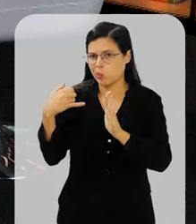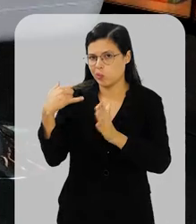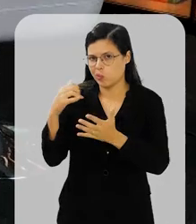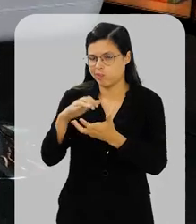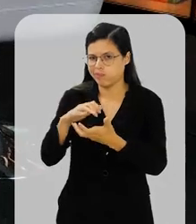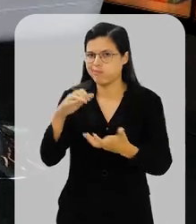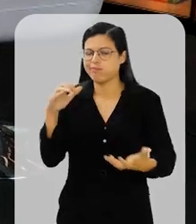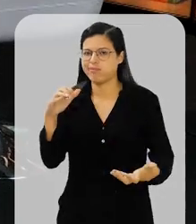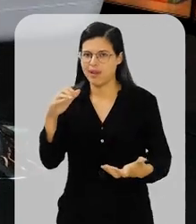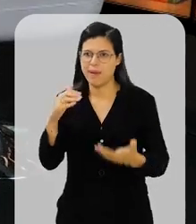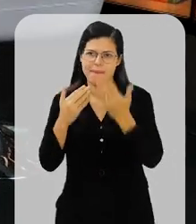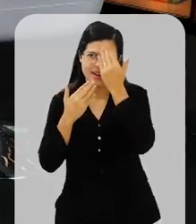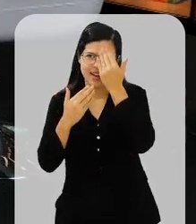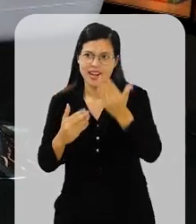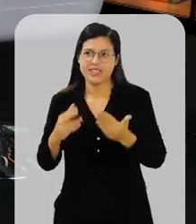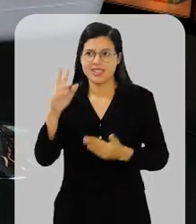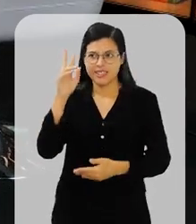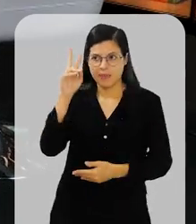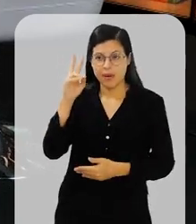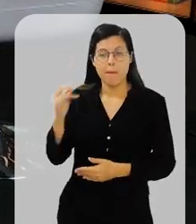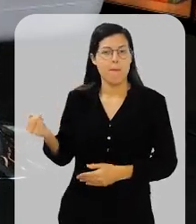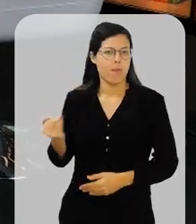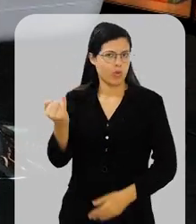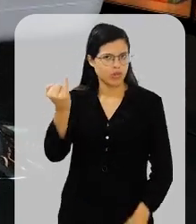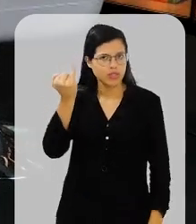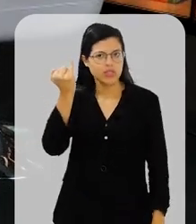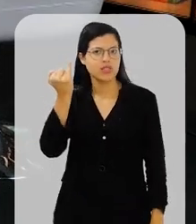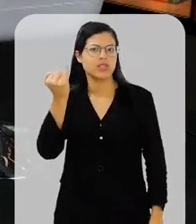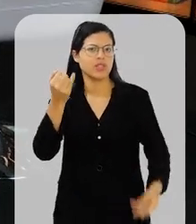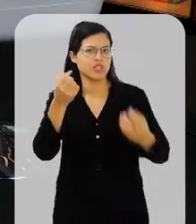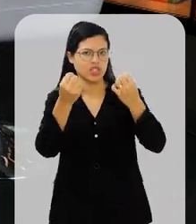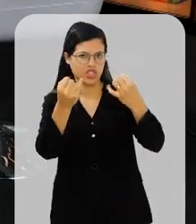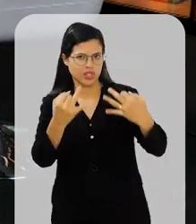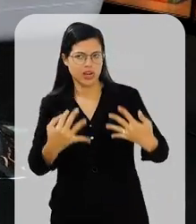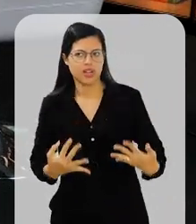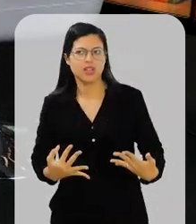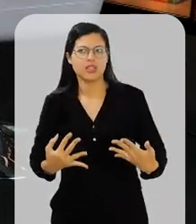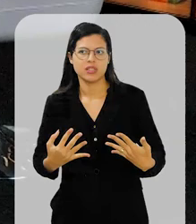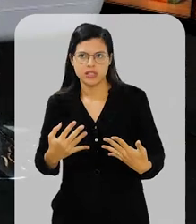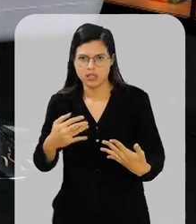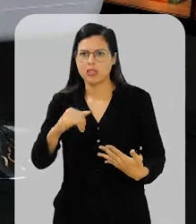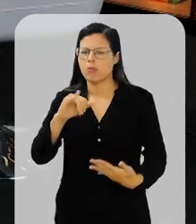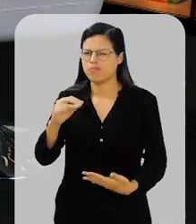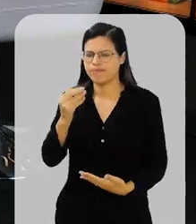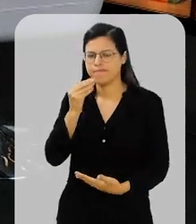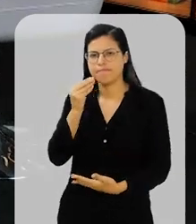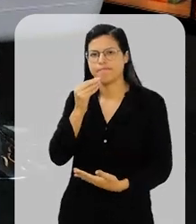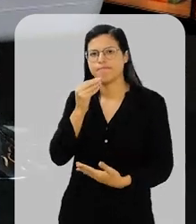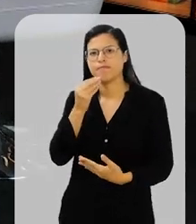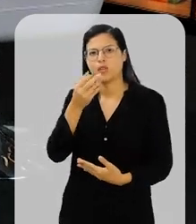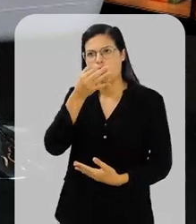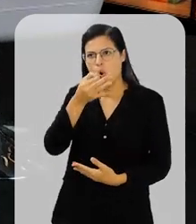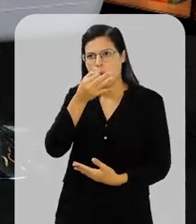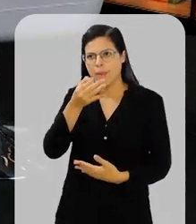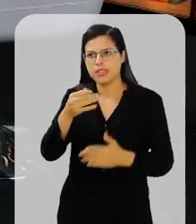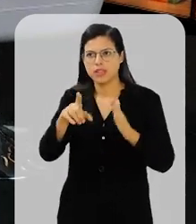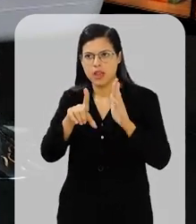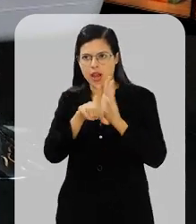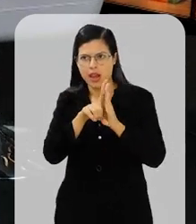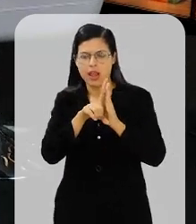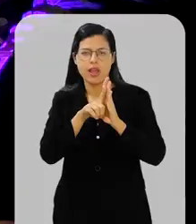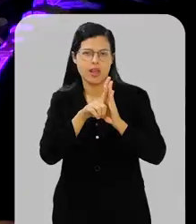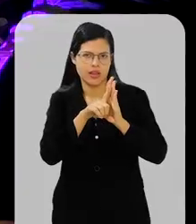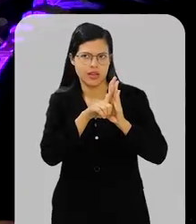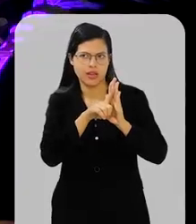do Idoso. Obrigada. Exatamente, pela lembrança. Porque é muito importante, exatamente, a gente que é super oportuno, né, que a gente comente sobre